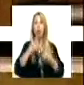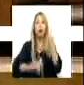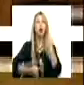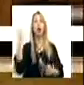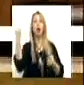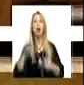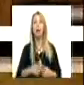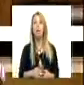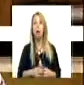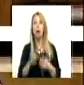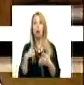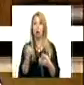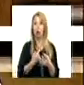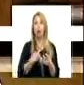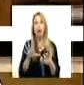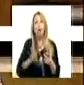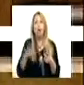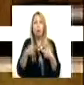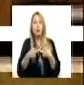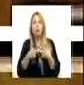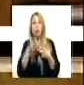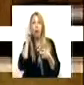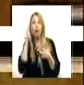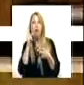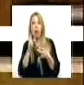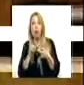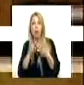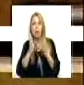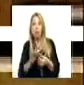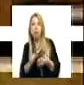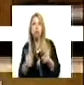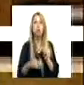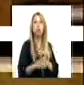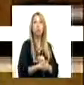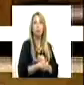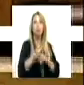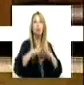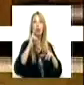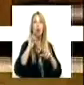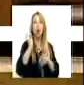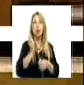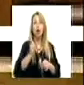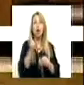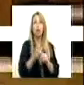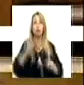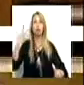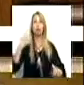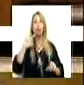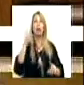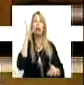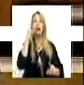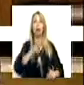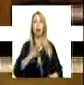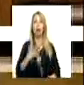de adaptar os nossos estilos de vida à redução de emissões de gases com efeito de estufa. Daremos por isso, senhoras e